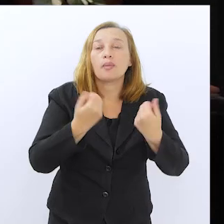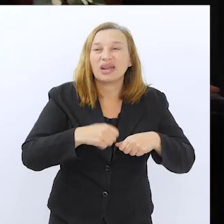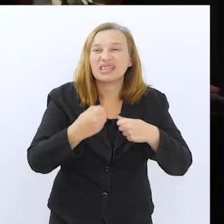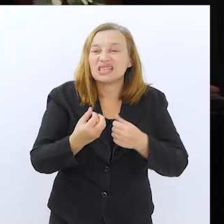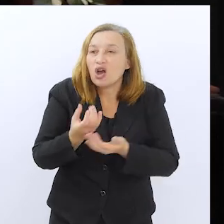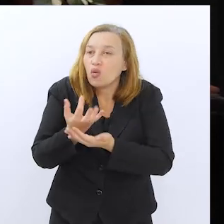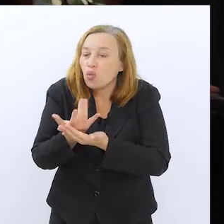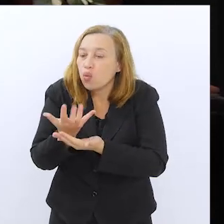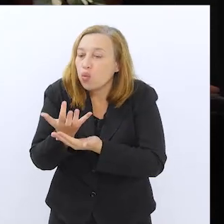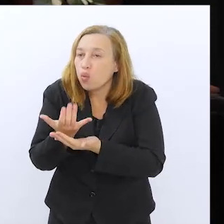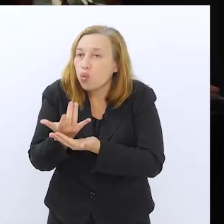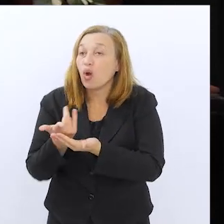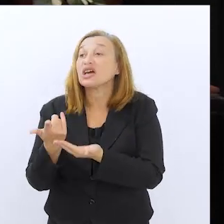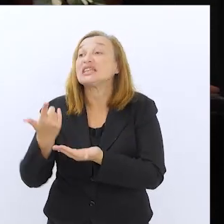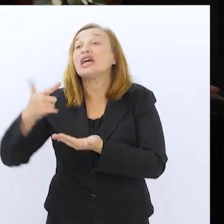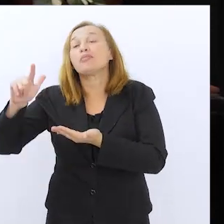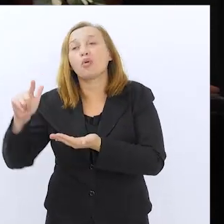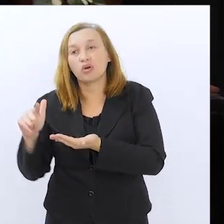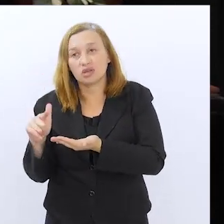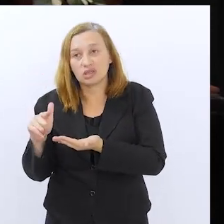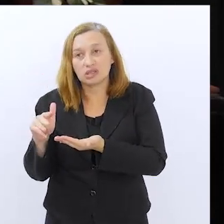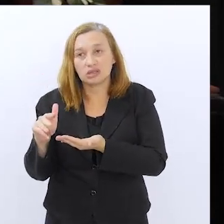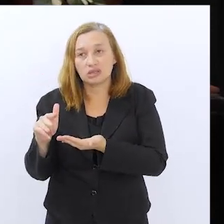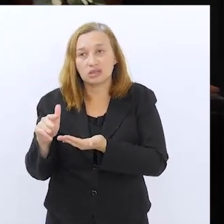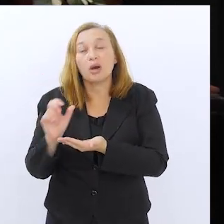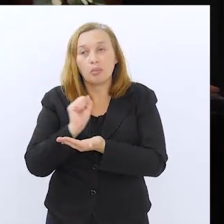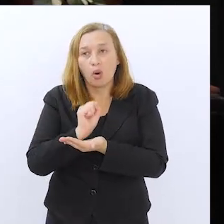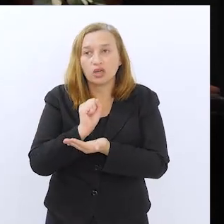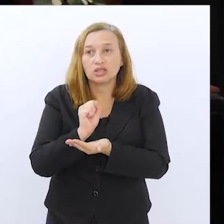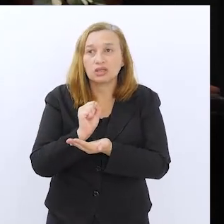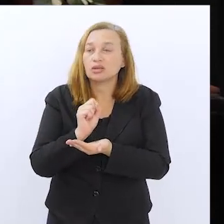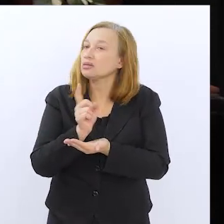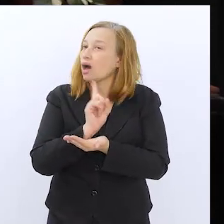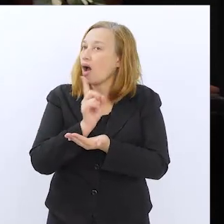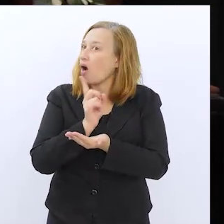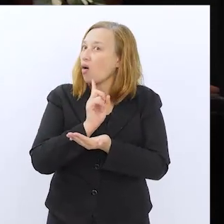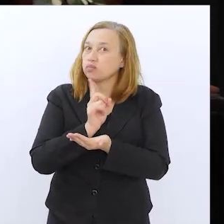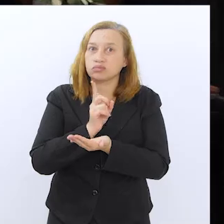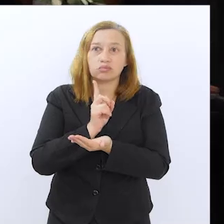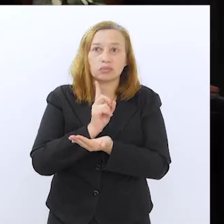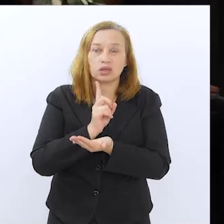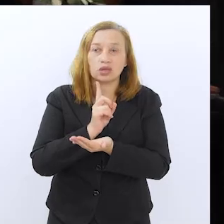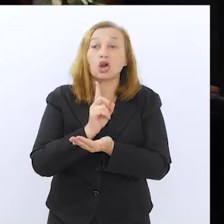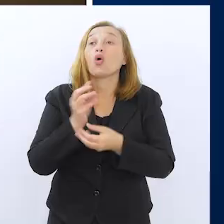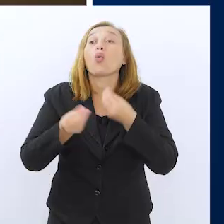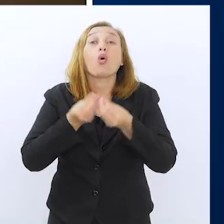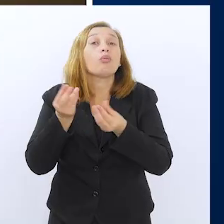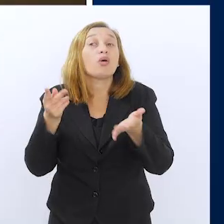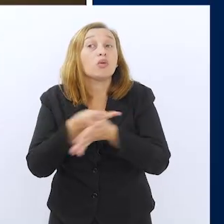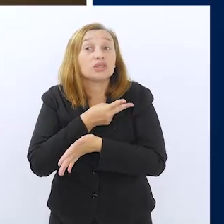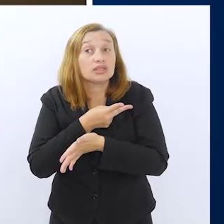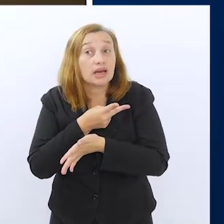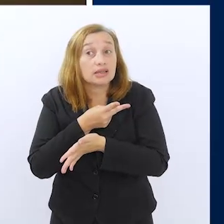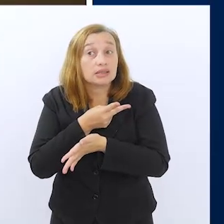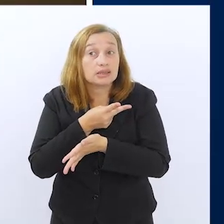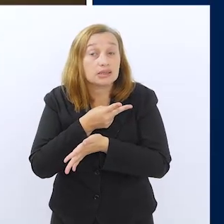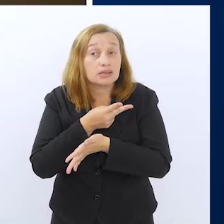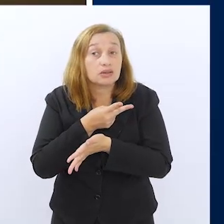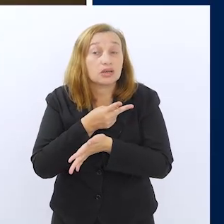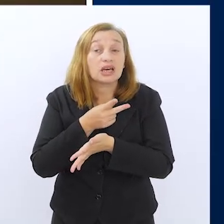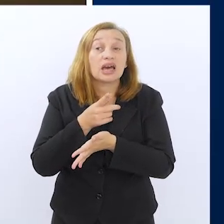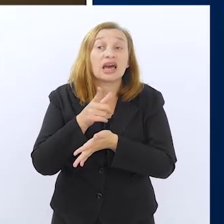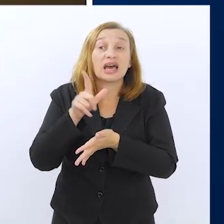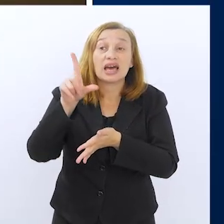ferver depois, doutora, ou não? Leite materno é passível de ser fervido? Não, na verdade, como